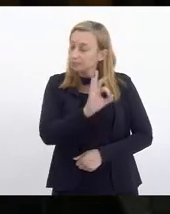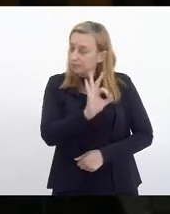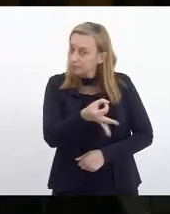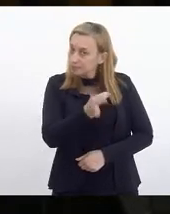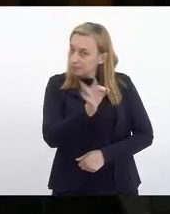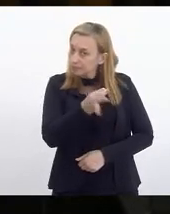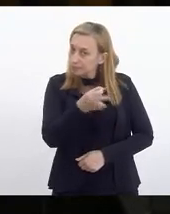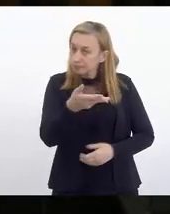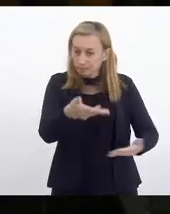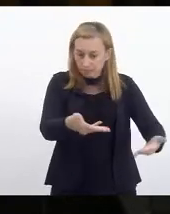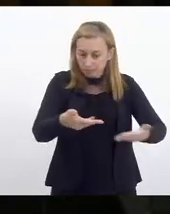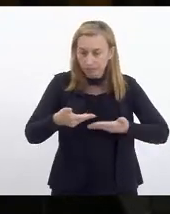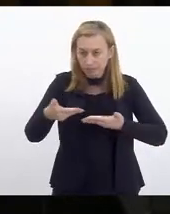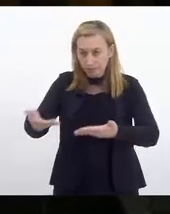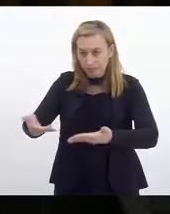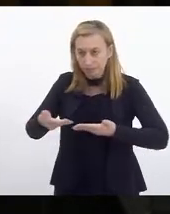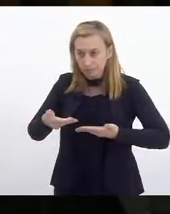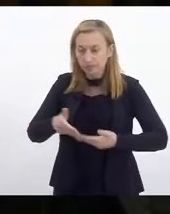Evidentemente, convidando